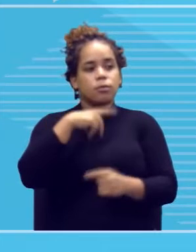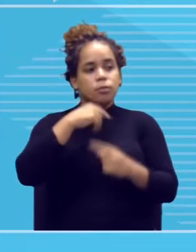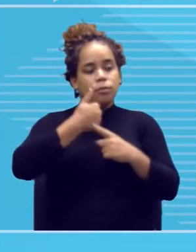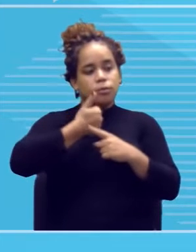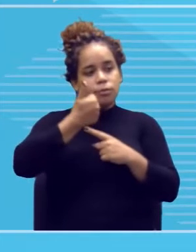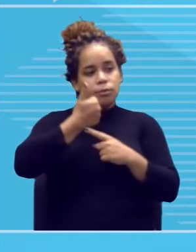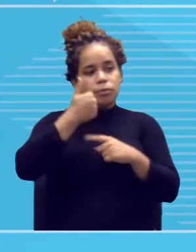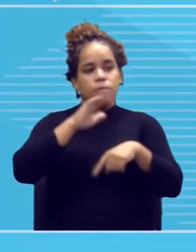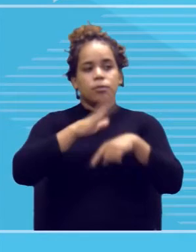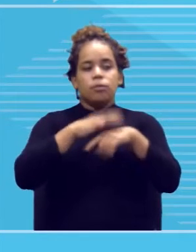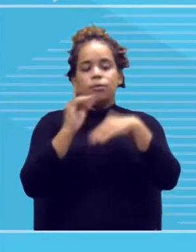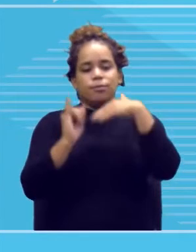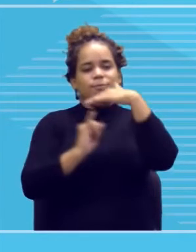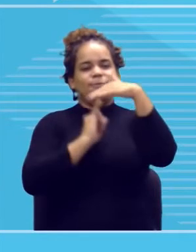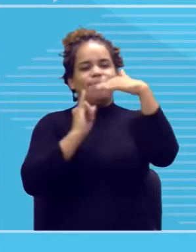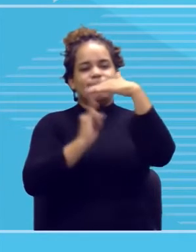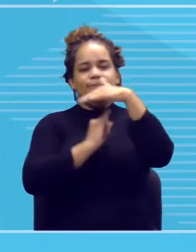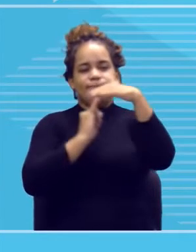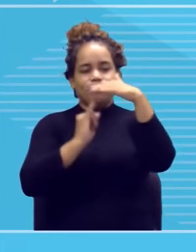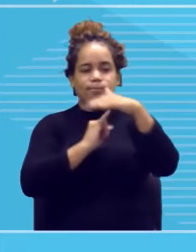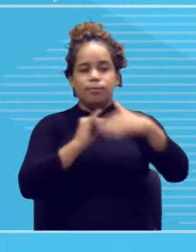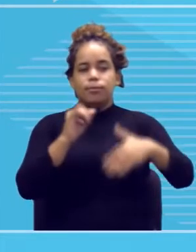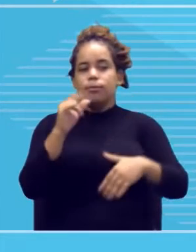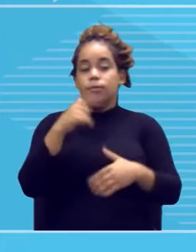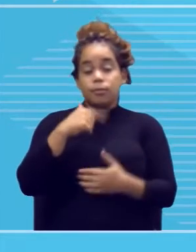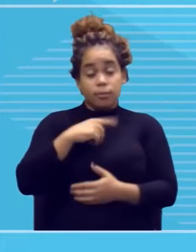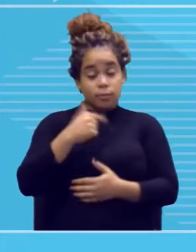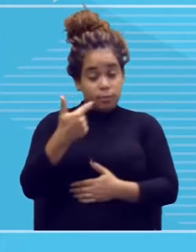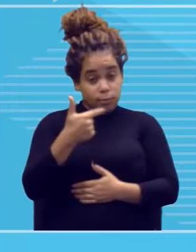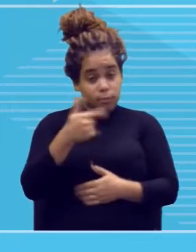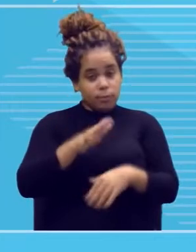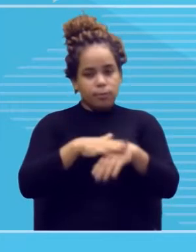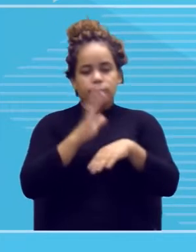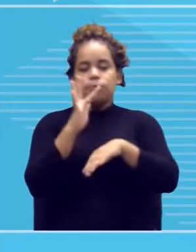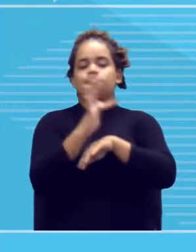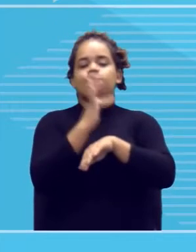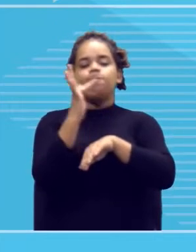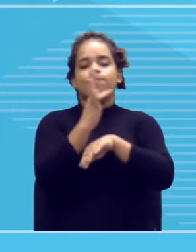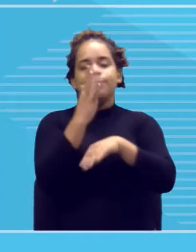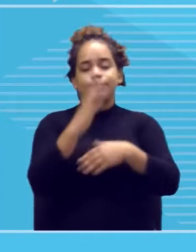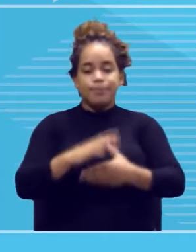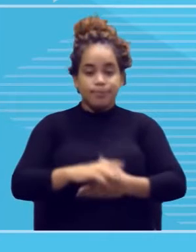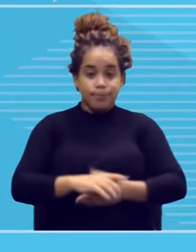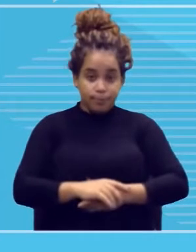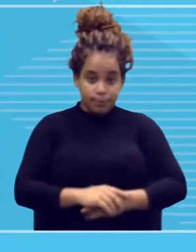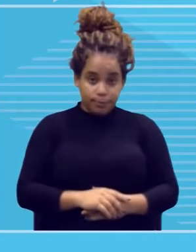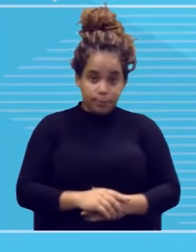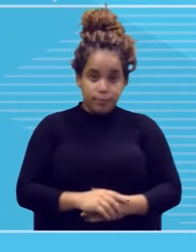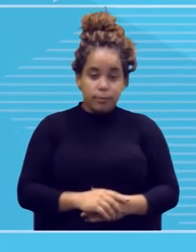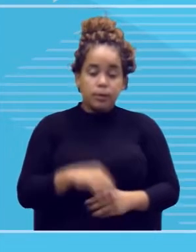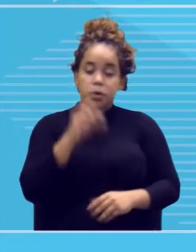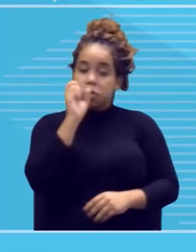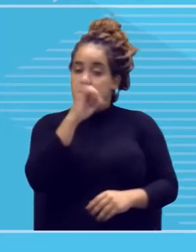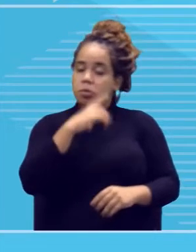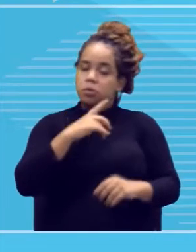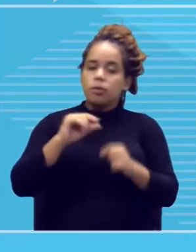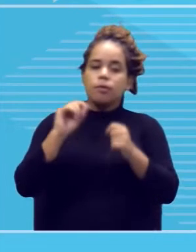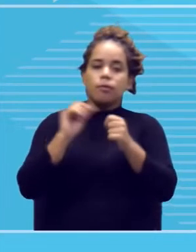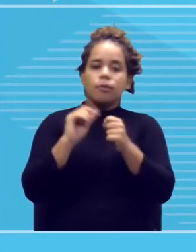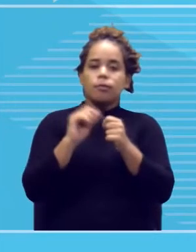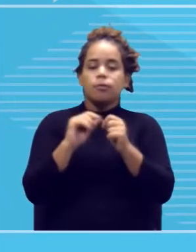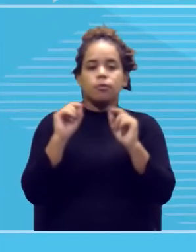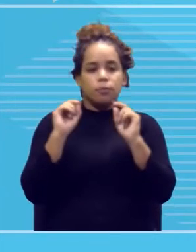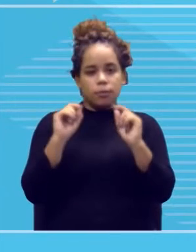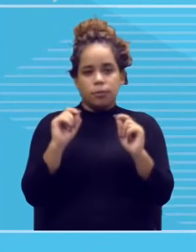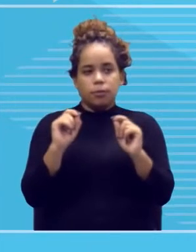mais informal e que note é mais normal só então se eu tiver fazendo